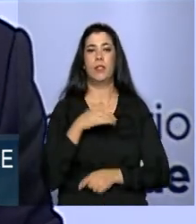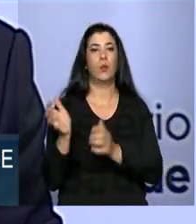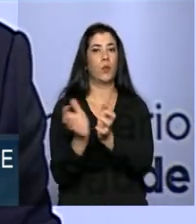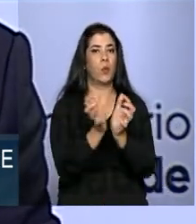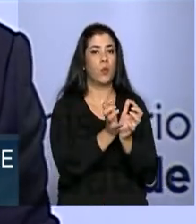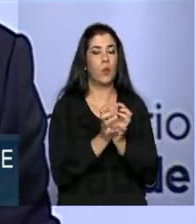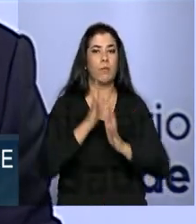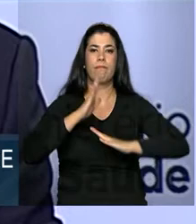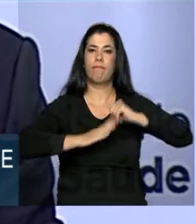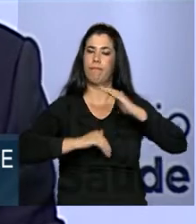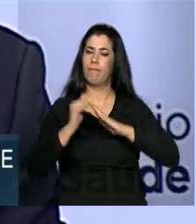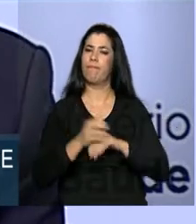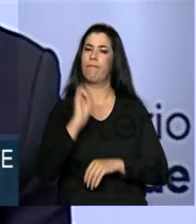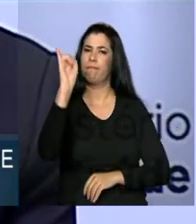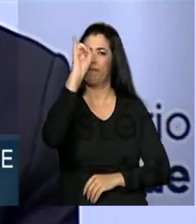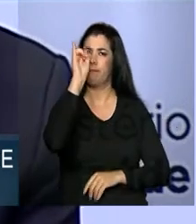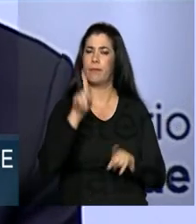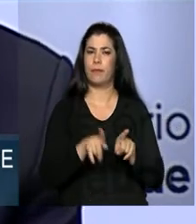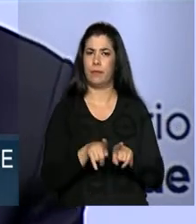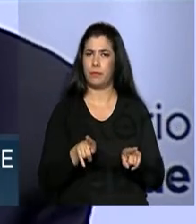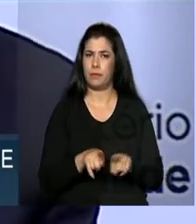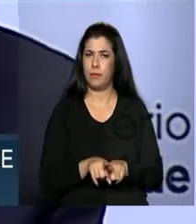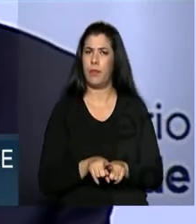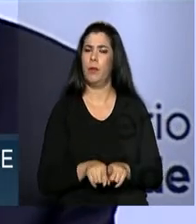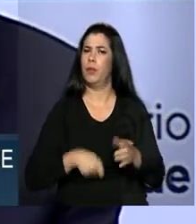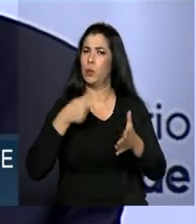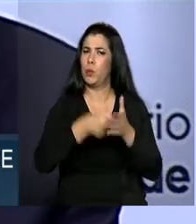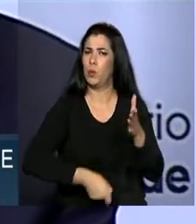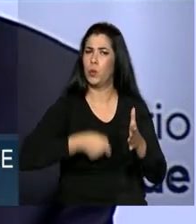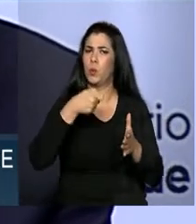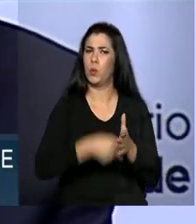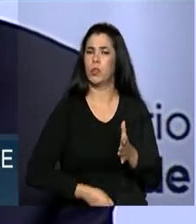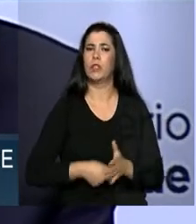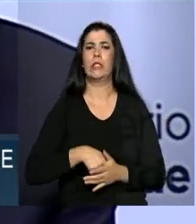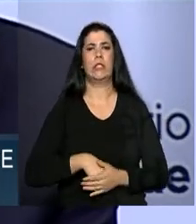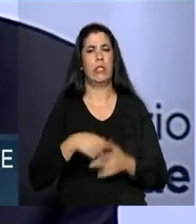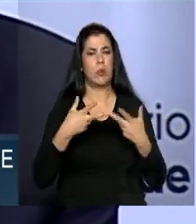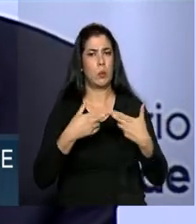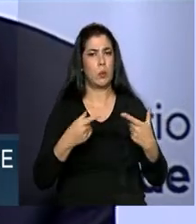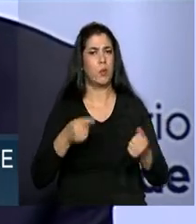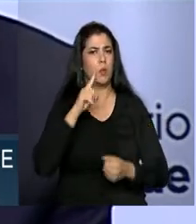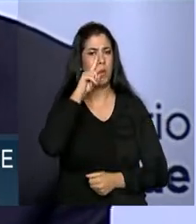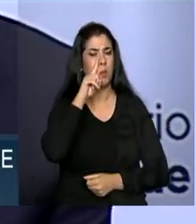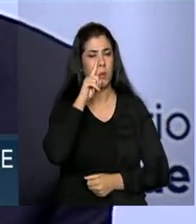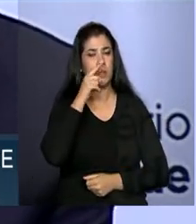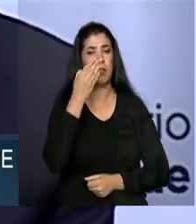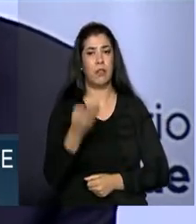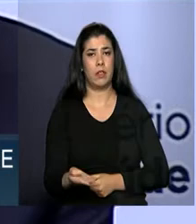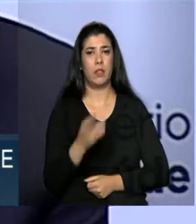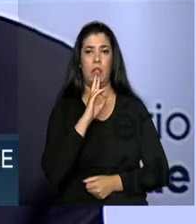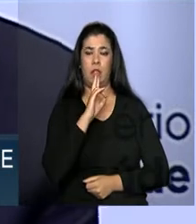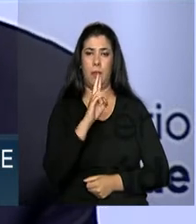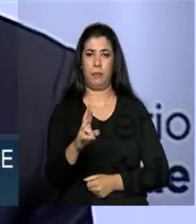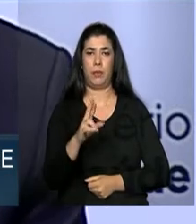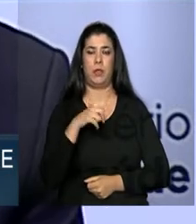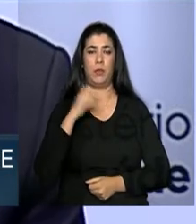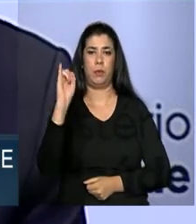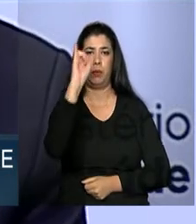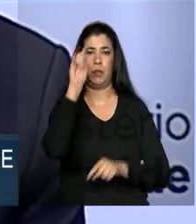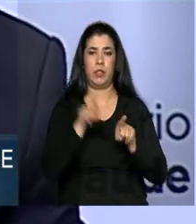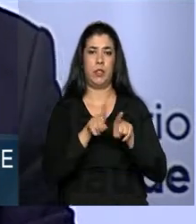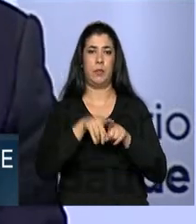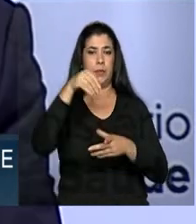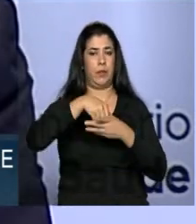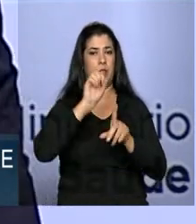conjunto de enfrentamentos aos fatores de risco que vão, de fato, ter importância sobre a saúde